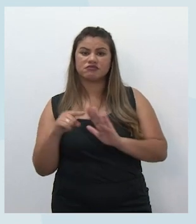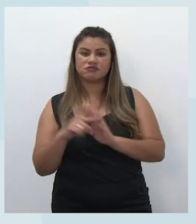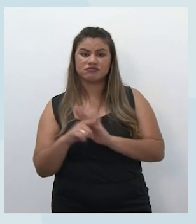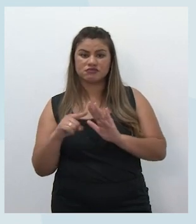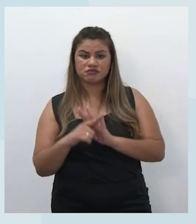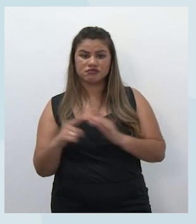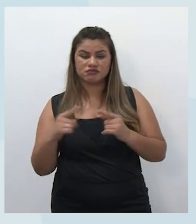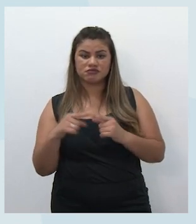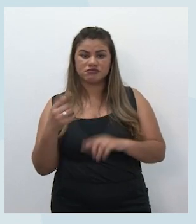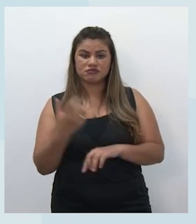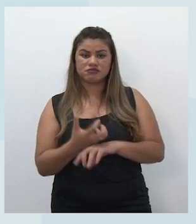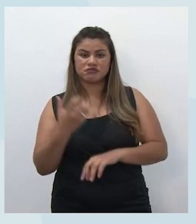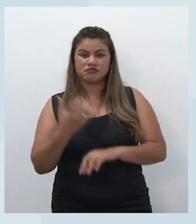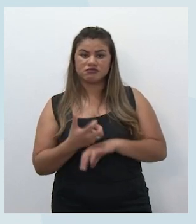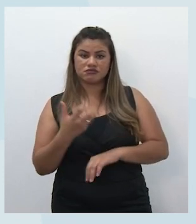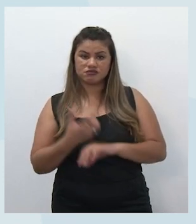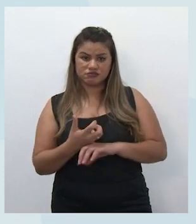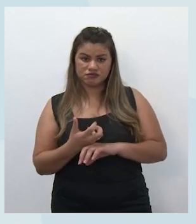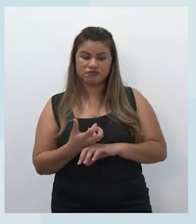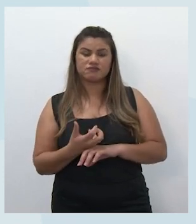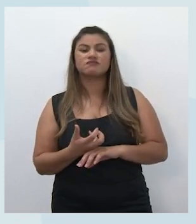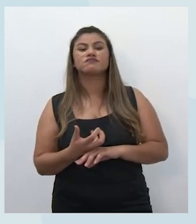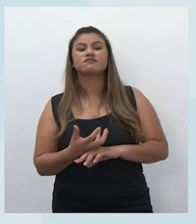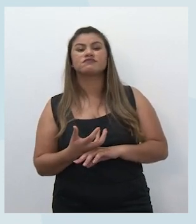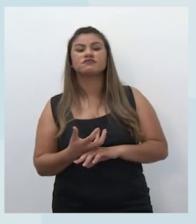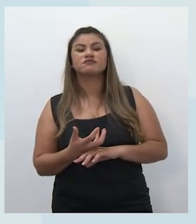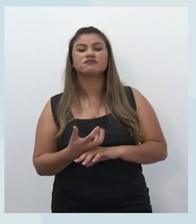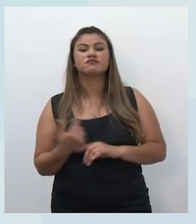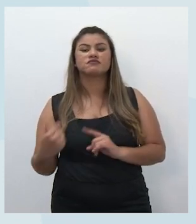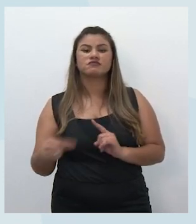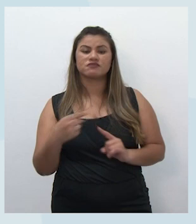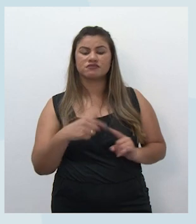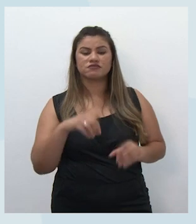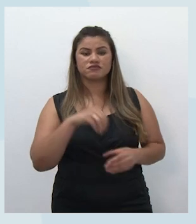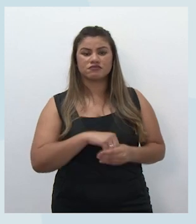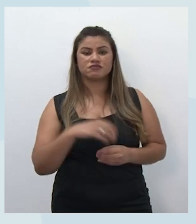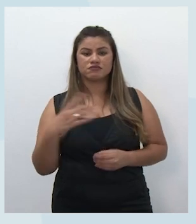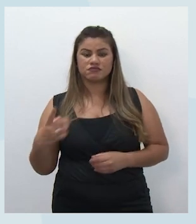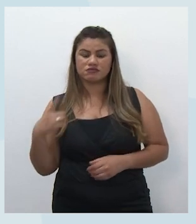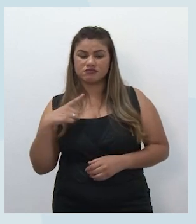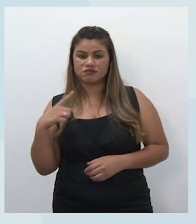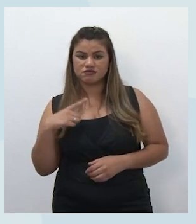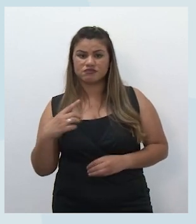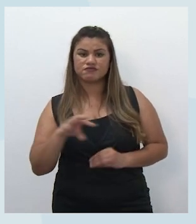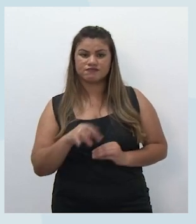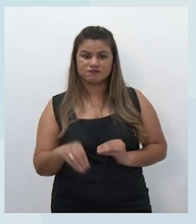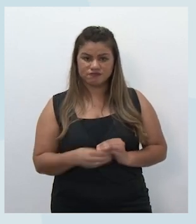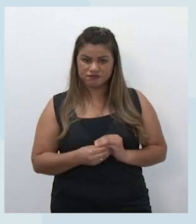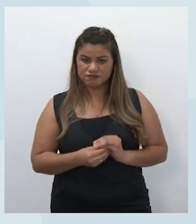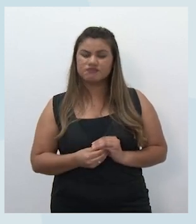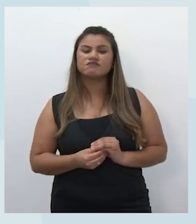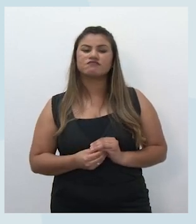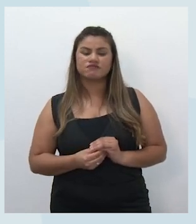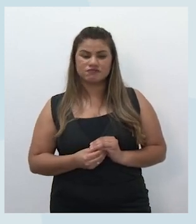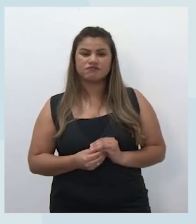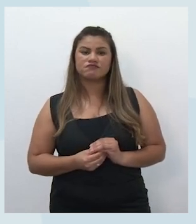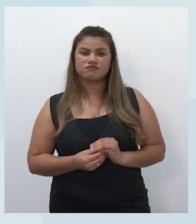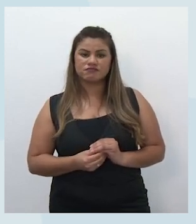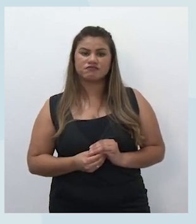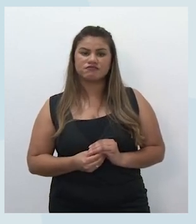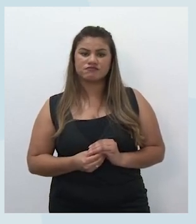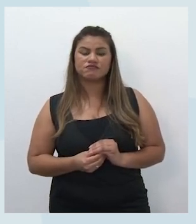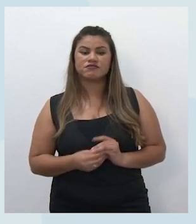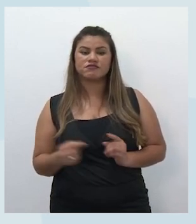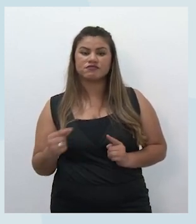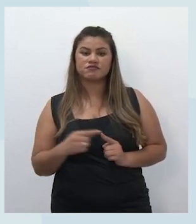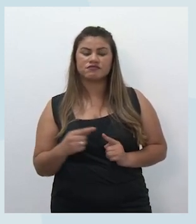desses componentes traz, né? E discute no material, de forma integrada, né? Eu acho que a grande questão que a gente tem é